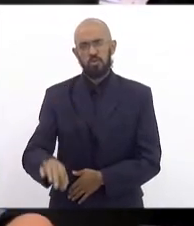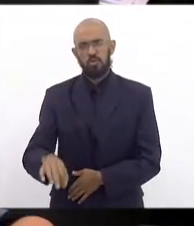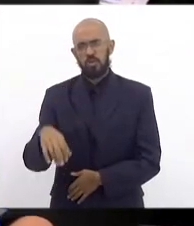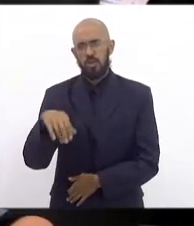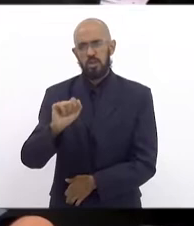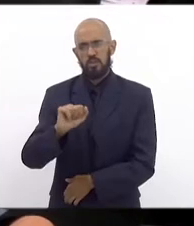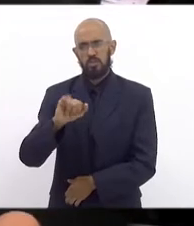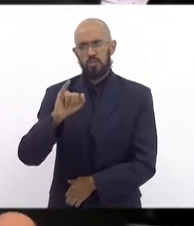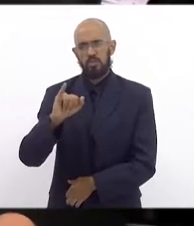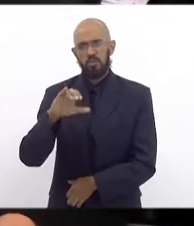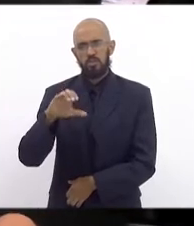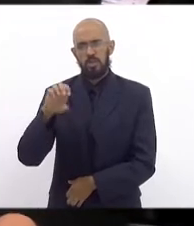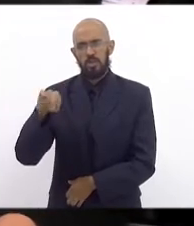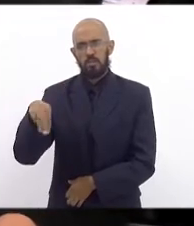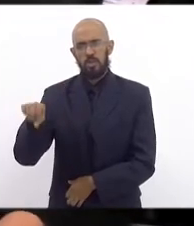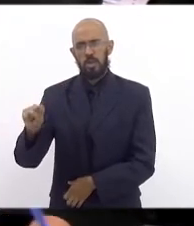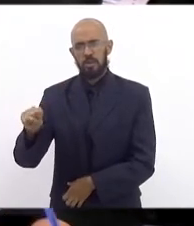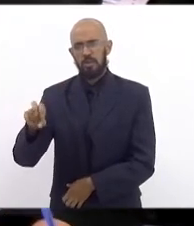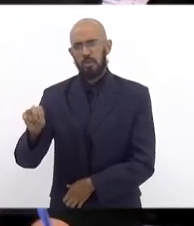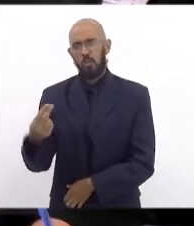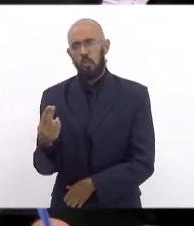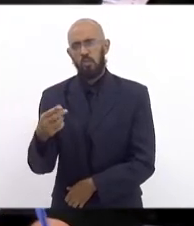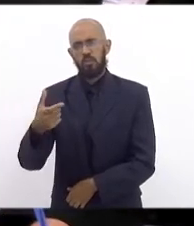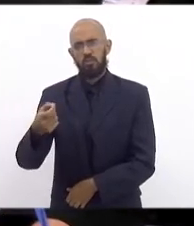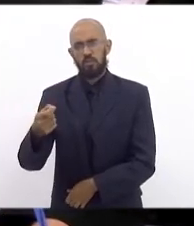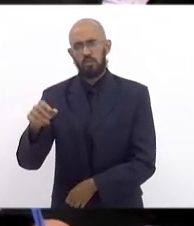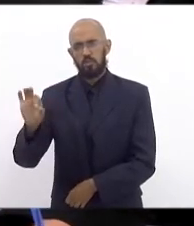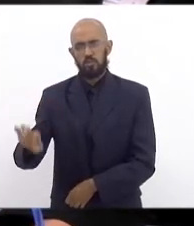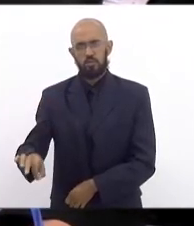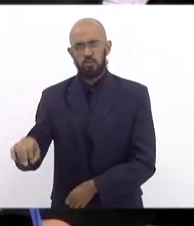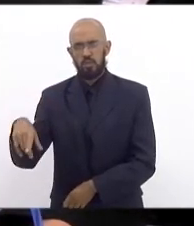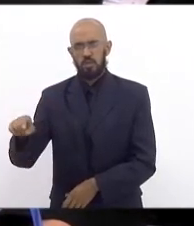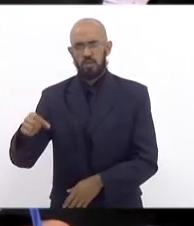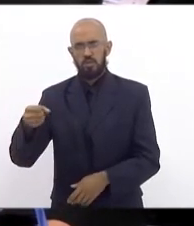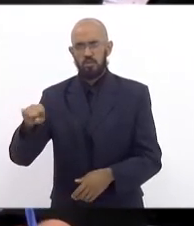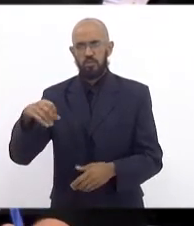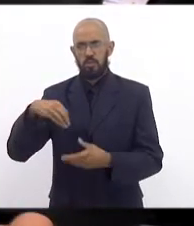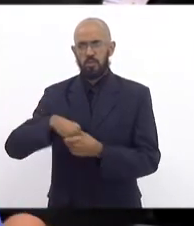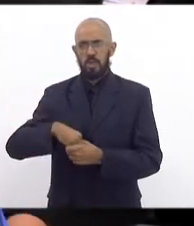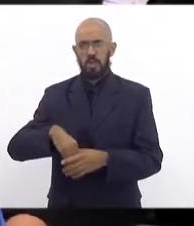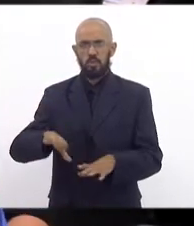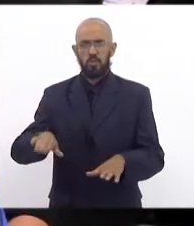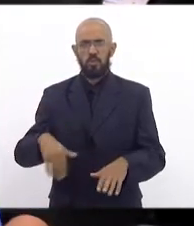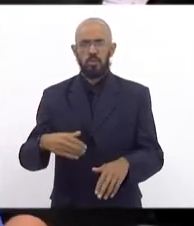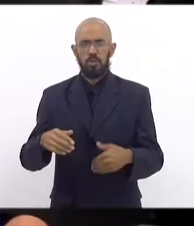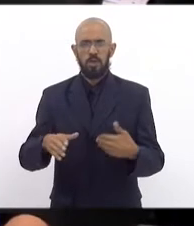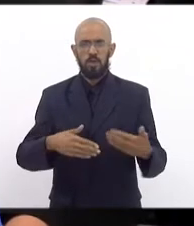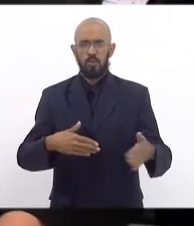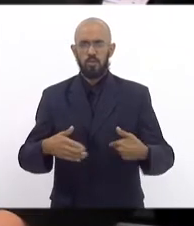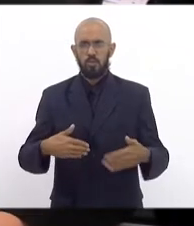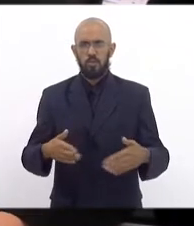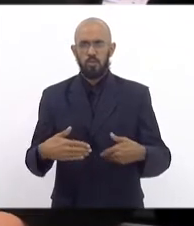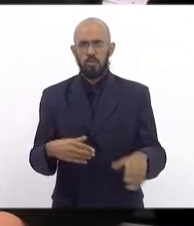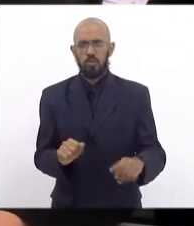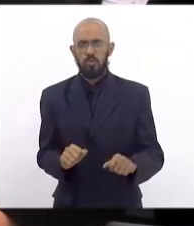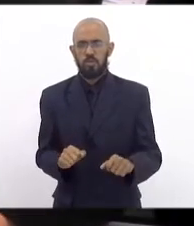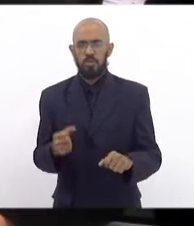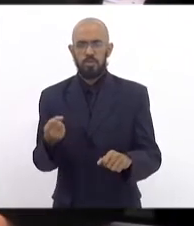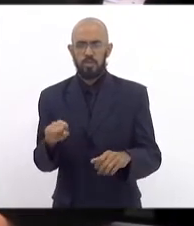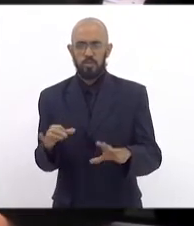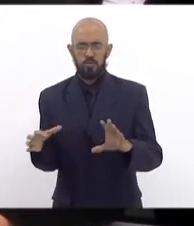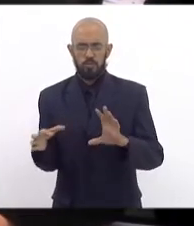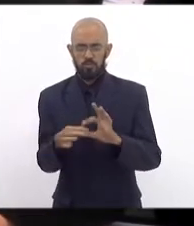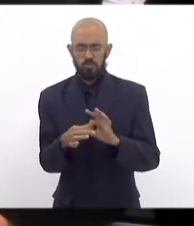ouvinte por cento mas aí do interno EA indústria quando tiver um grupo econômico uma empresa comercial ligada a